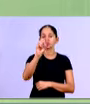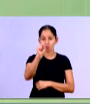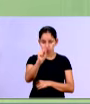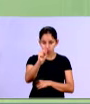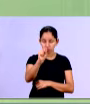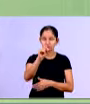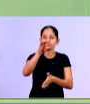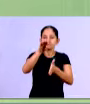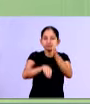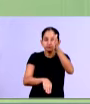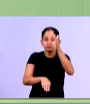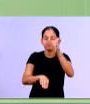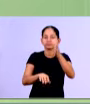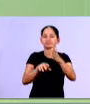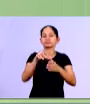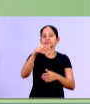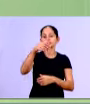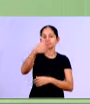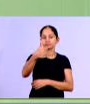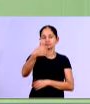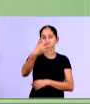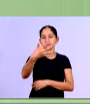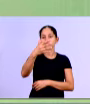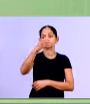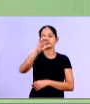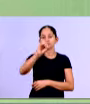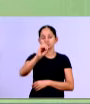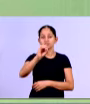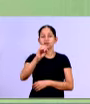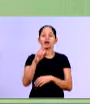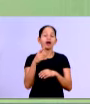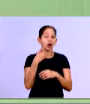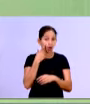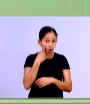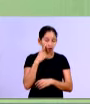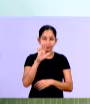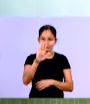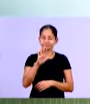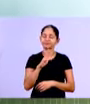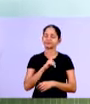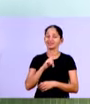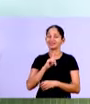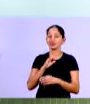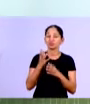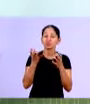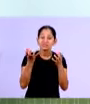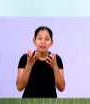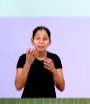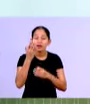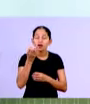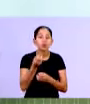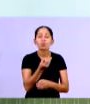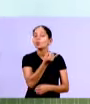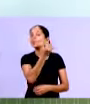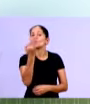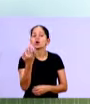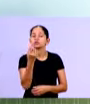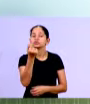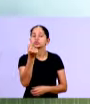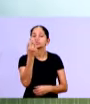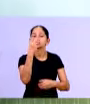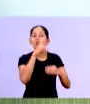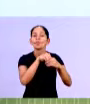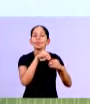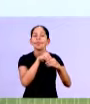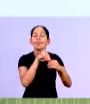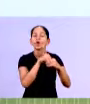menos a data menor, 140. Observe que eu estou querendo saber quantos dias exatos o meu dinheiro ficou